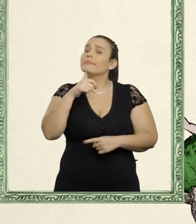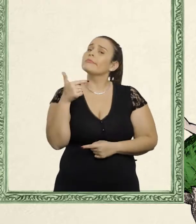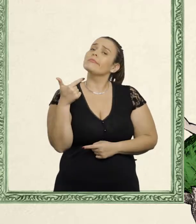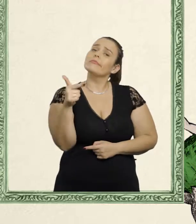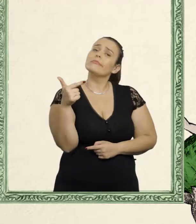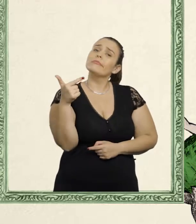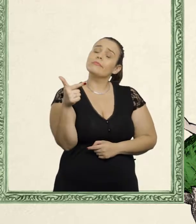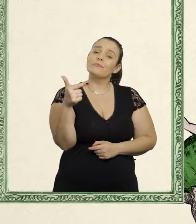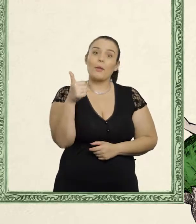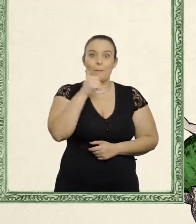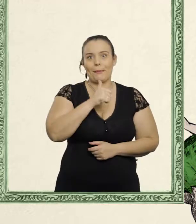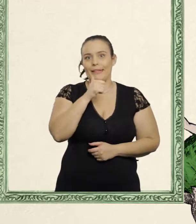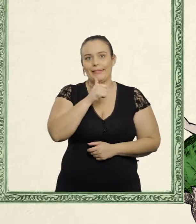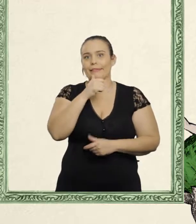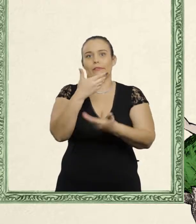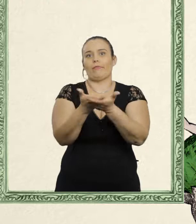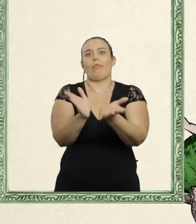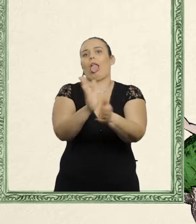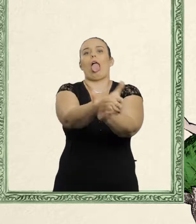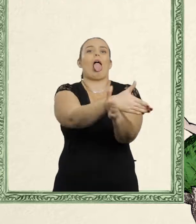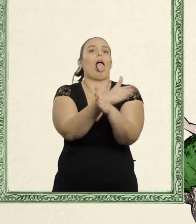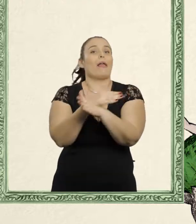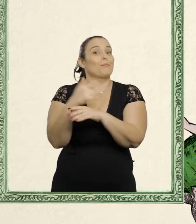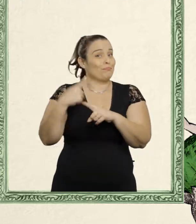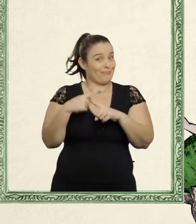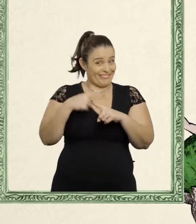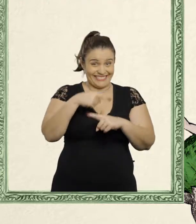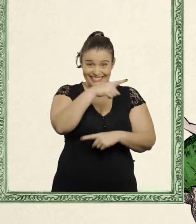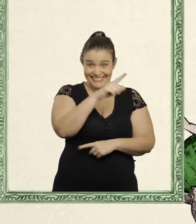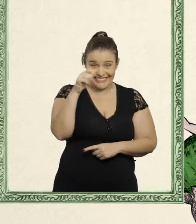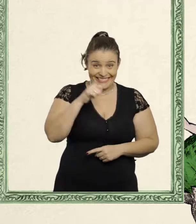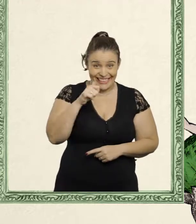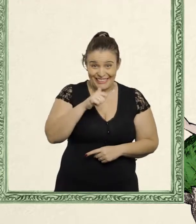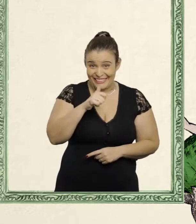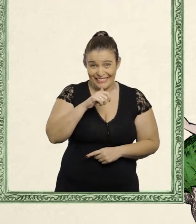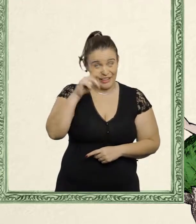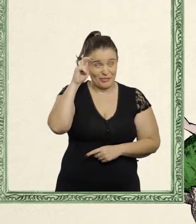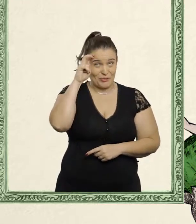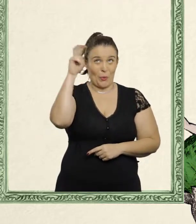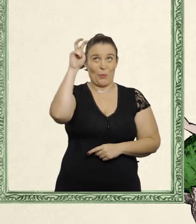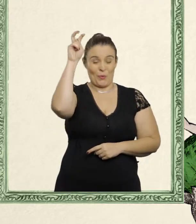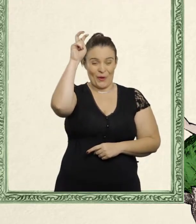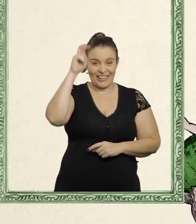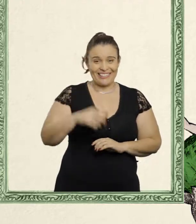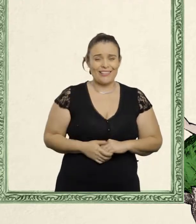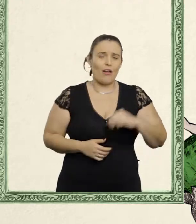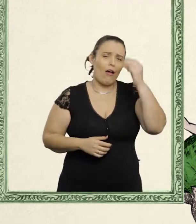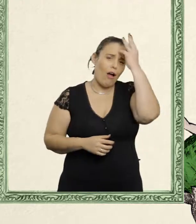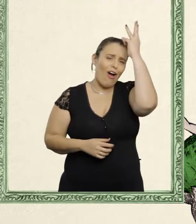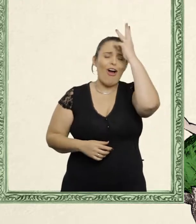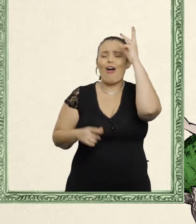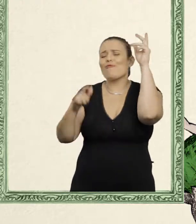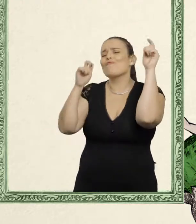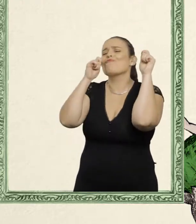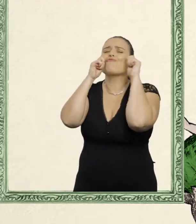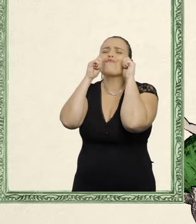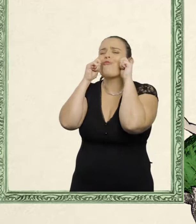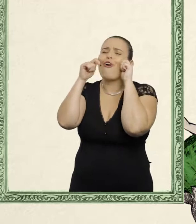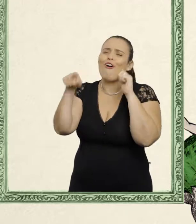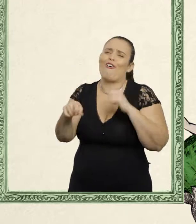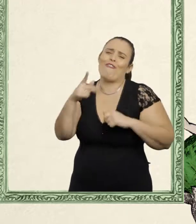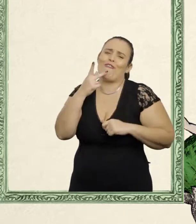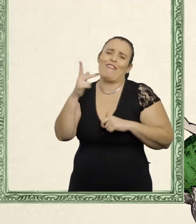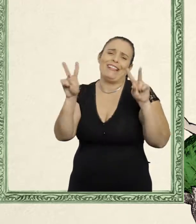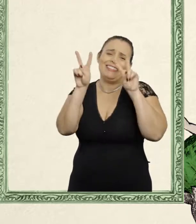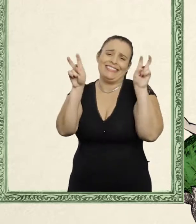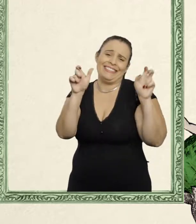há meninas. As meninas não caem dos carrinhos porque são inteligentes demais. Wendy achou um amor o jeito que